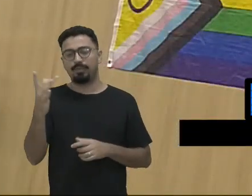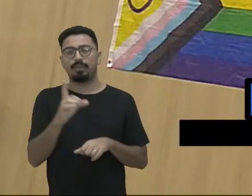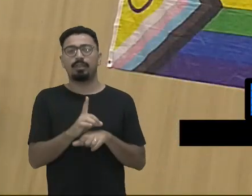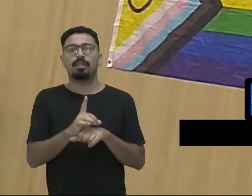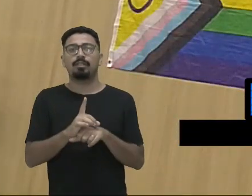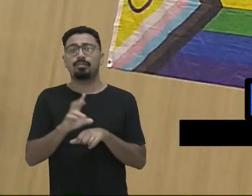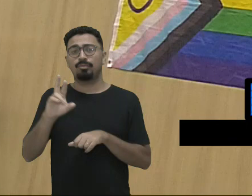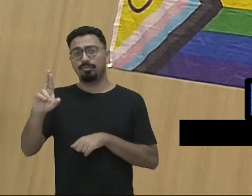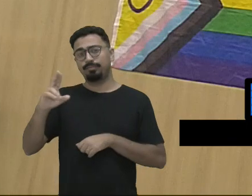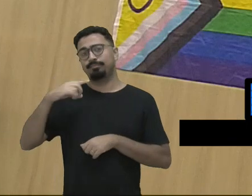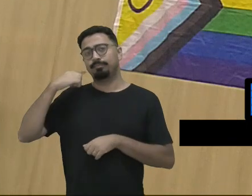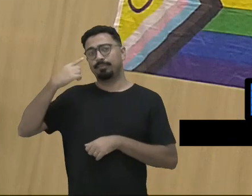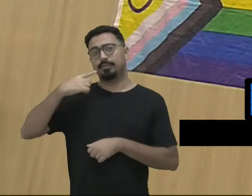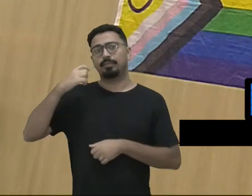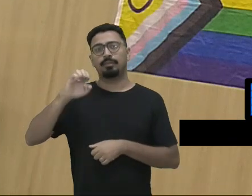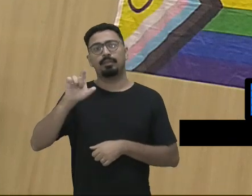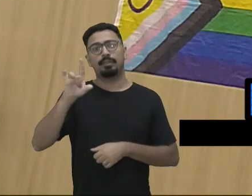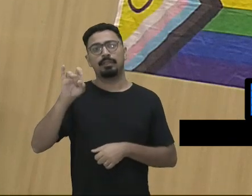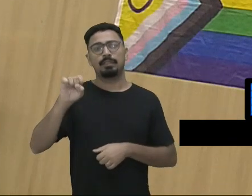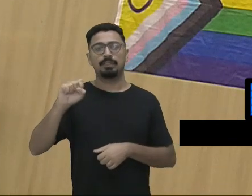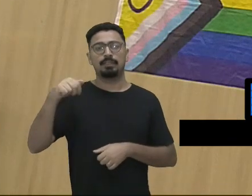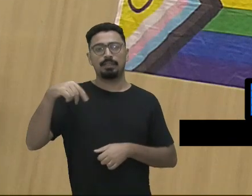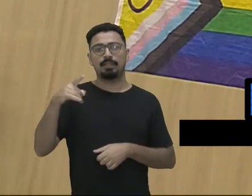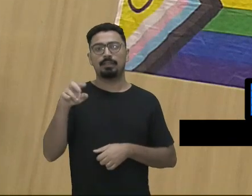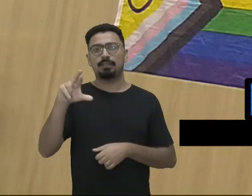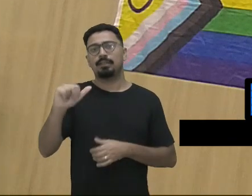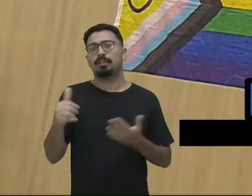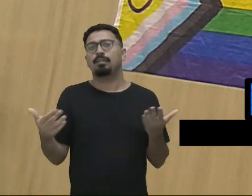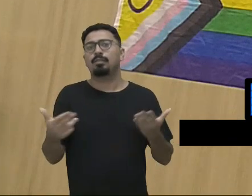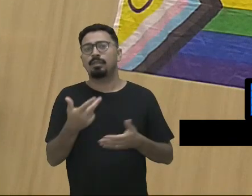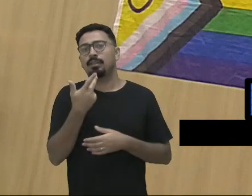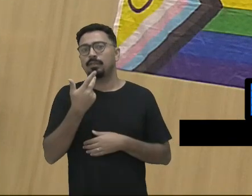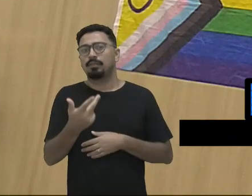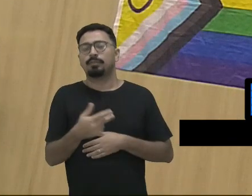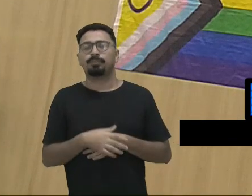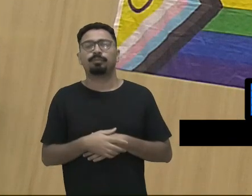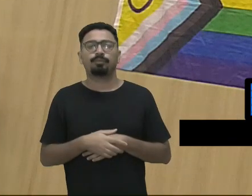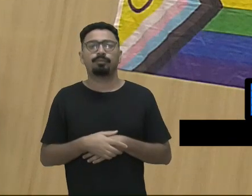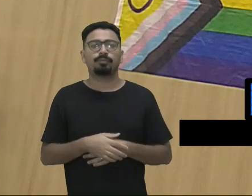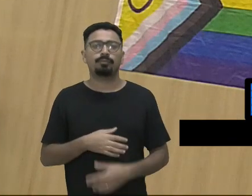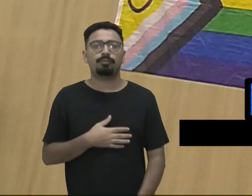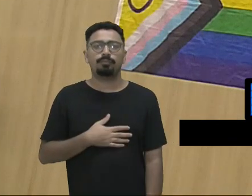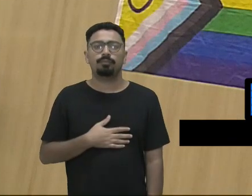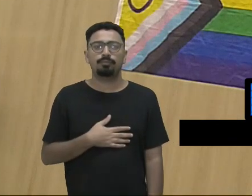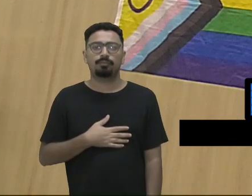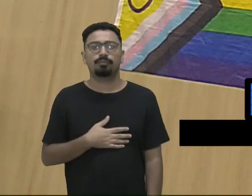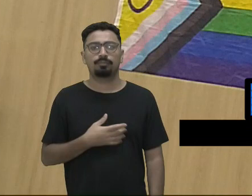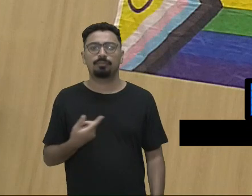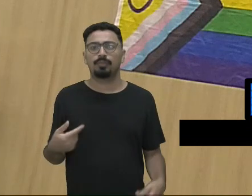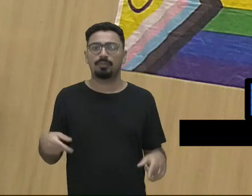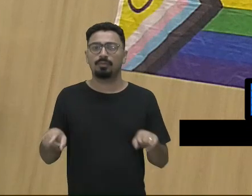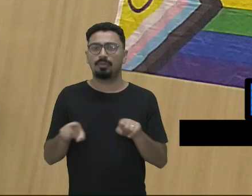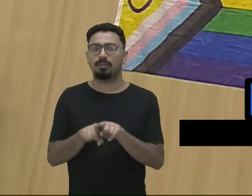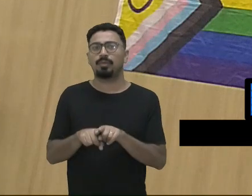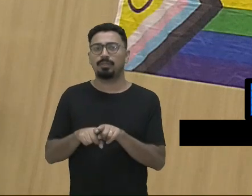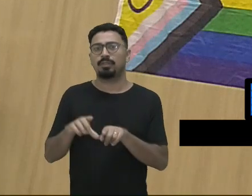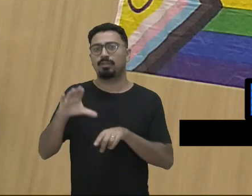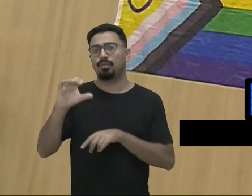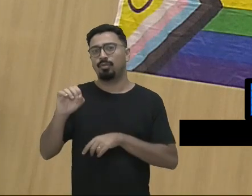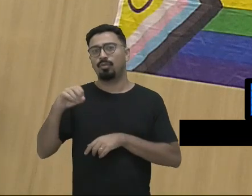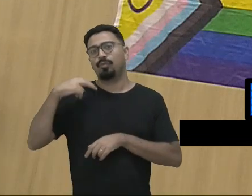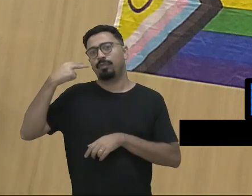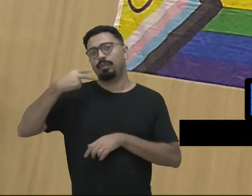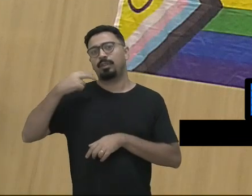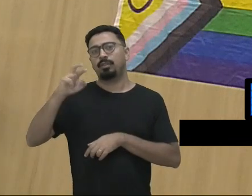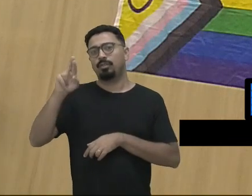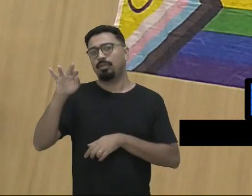Lisandra. Antes de mais nada, agora eu quero passar a palavra para o meu parceiro, o nosso co-vereador Rafael, que tem